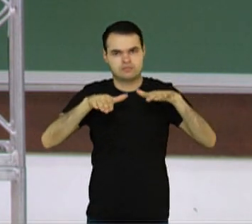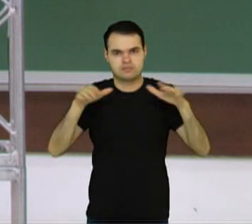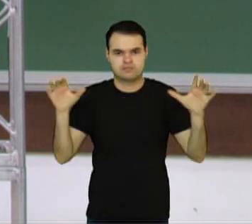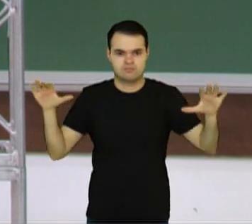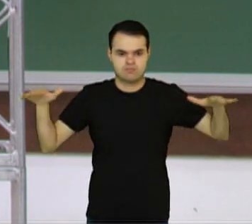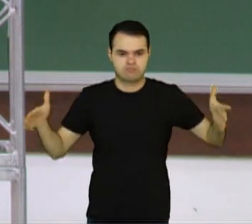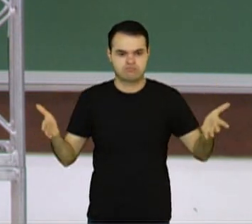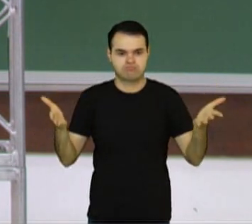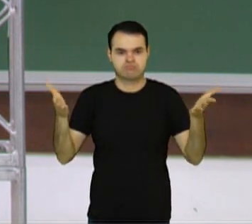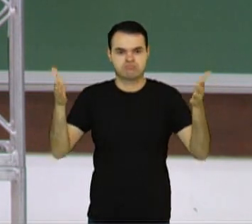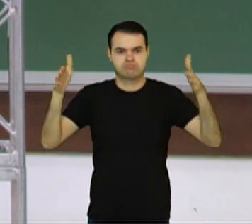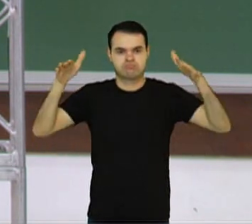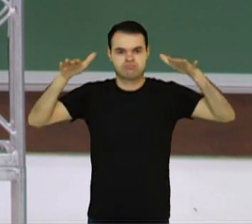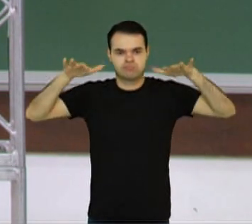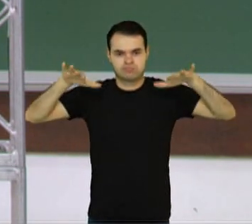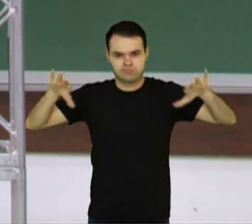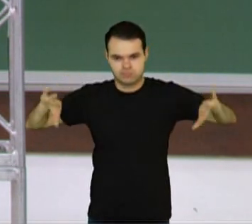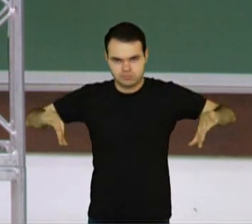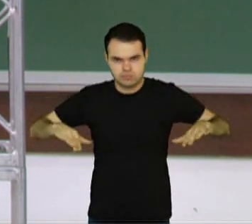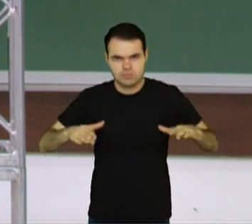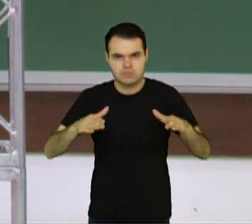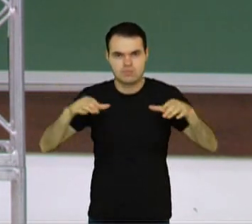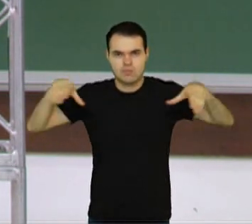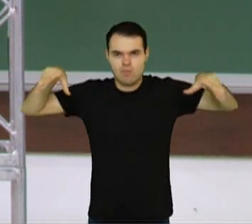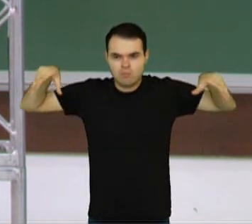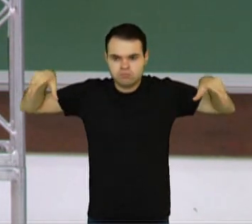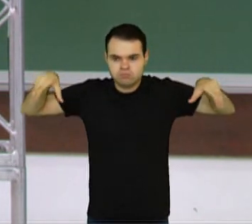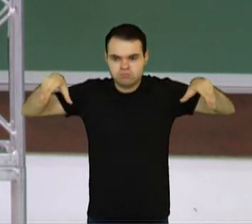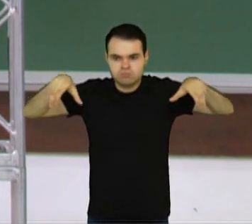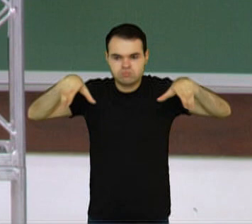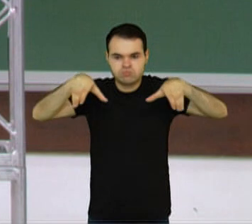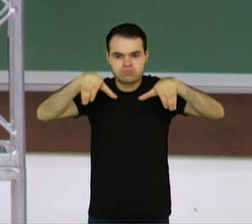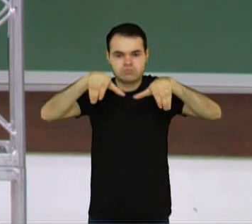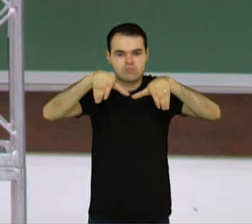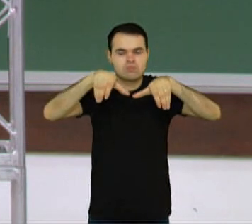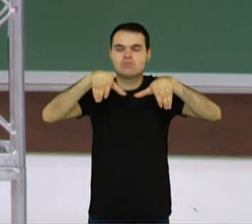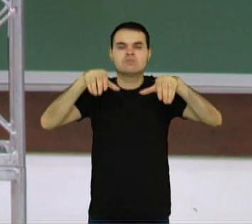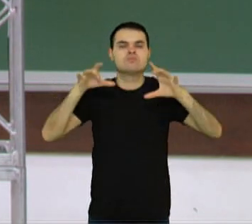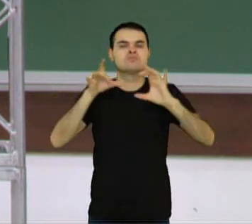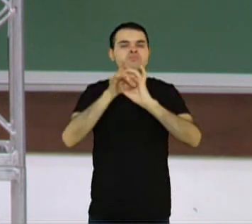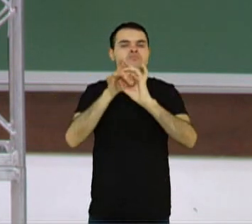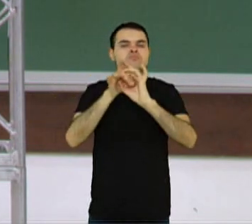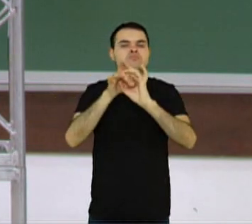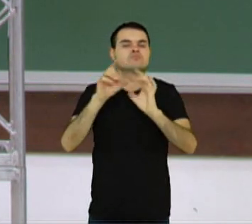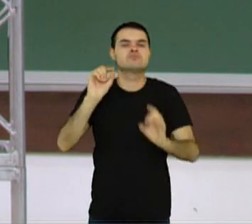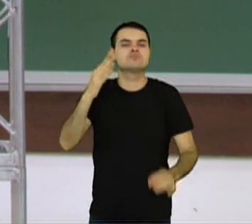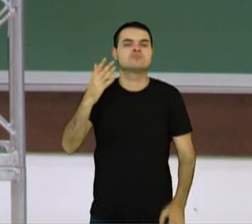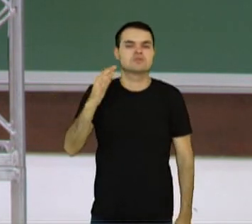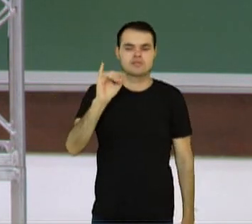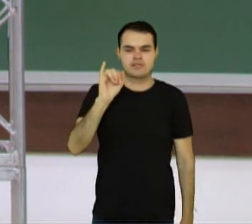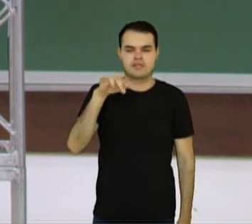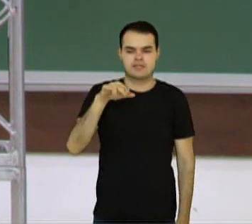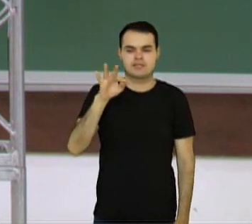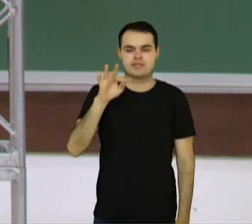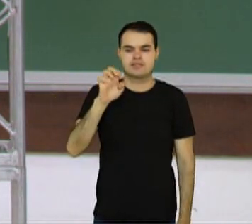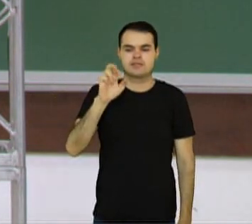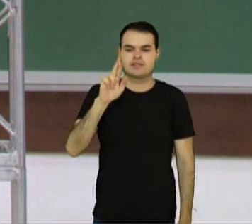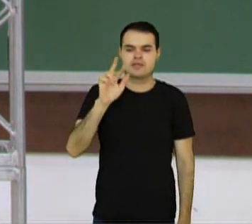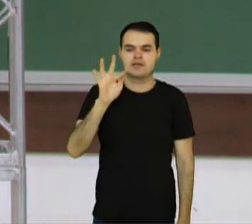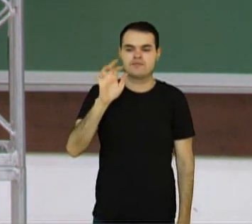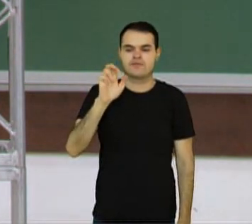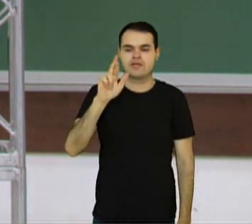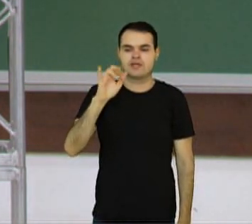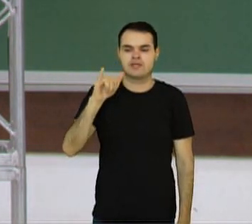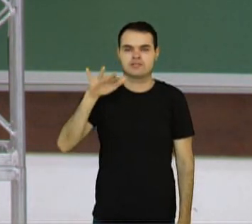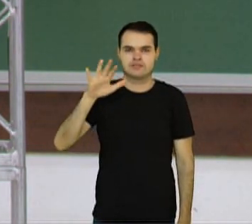encontro dessas ondas. O que pode ocasionar disso? É o fenômeno que descrevemos na física, então, como interferência, ok? Vamos lá, me